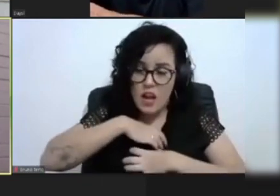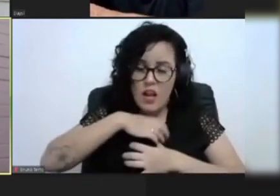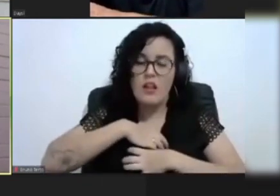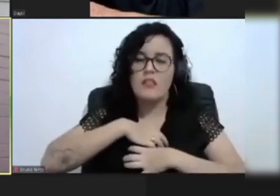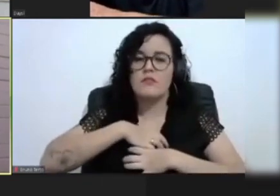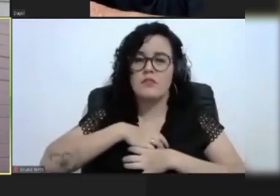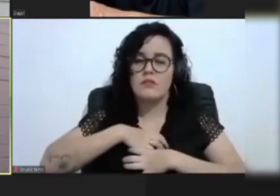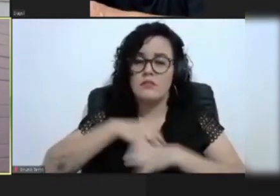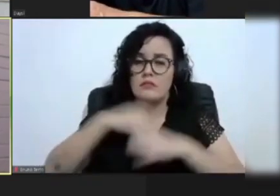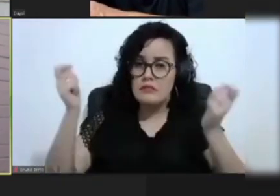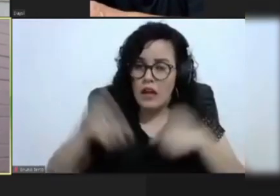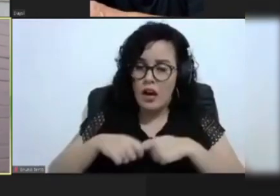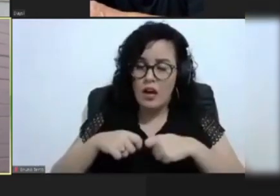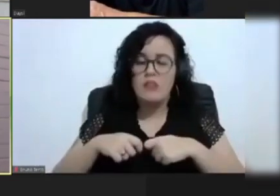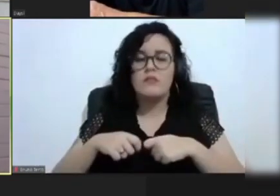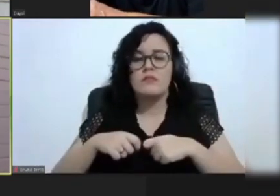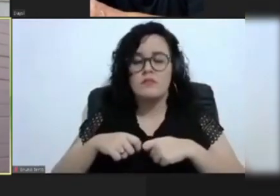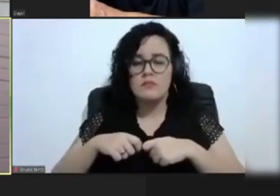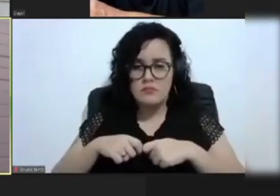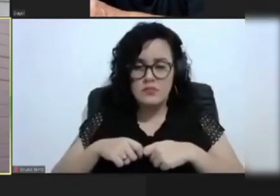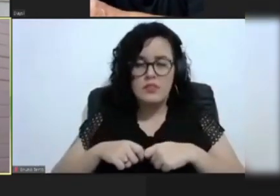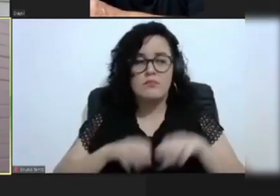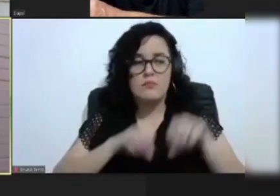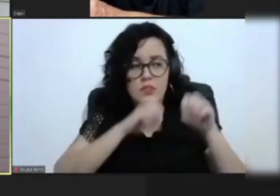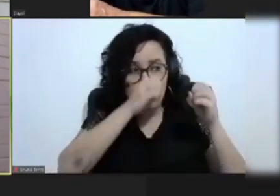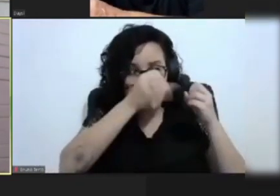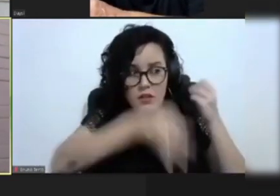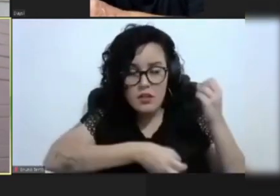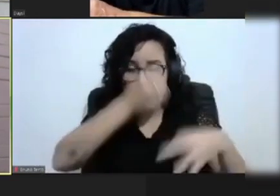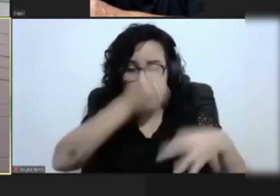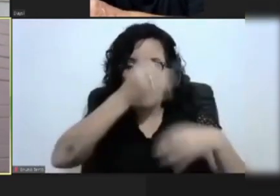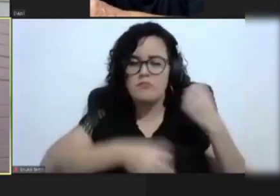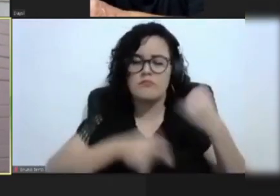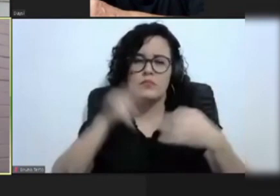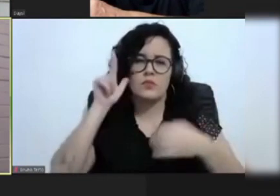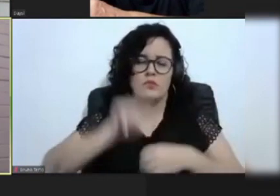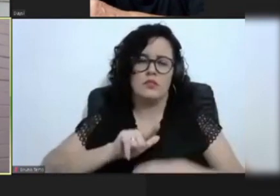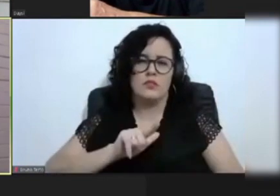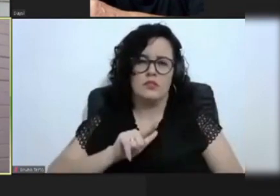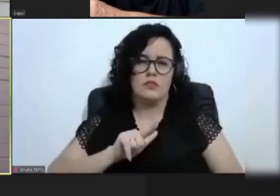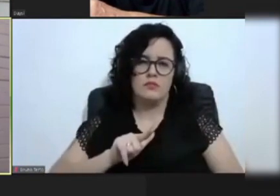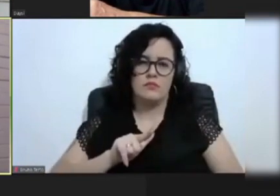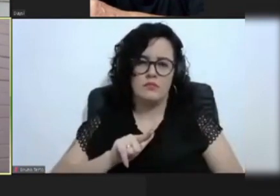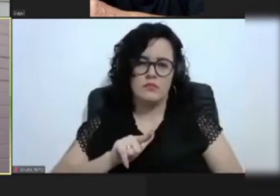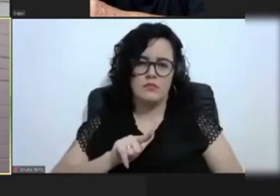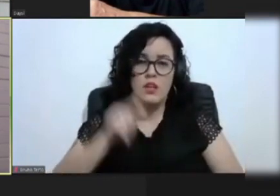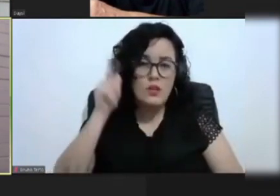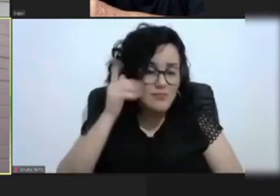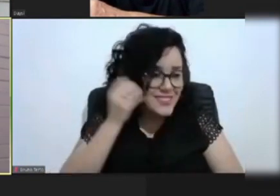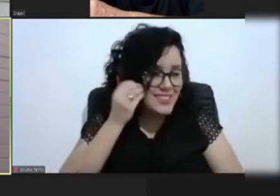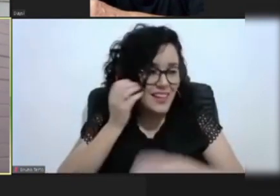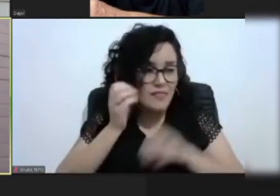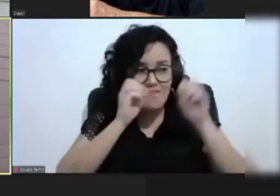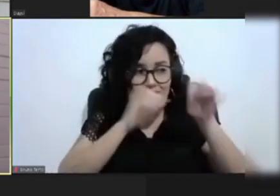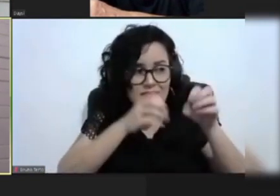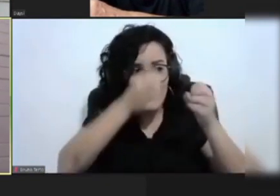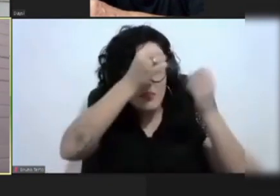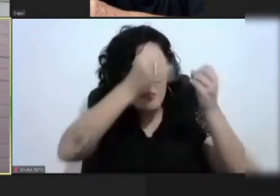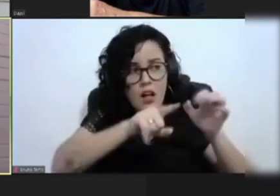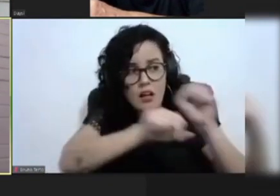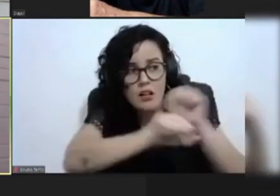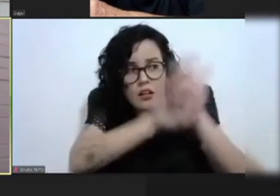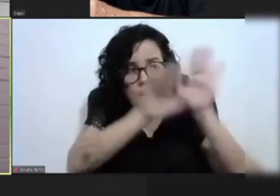suas possibilidades, fazer com que a gente possa ir revertendo esse quadro, porque a gente vive